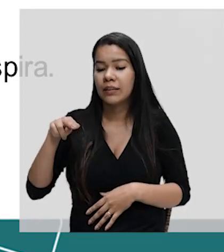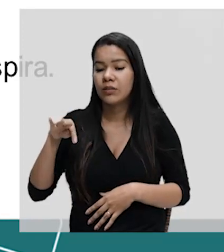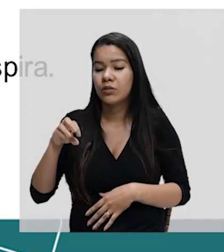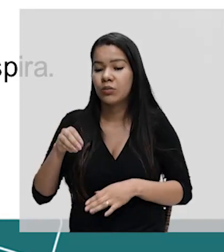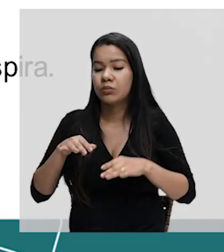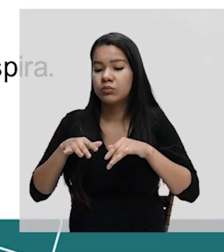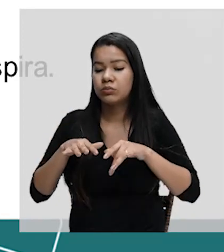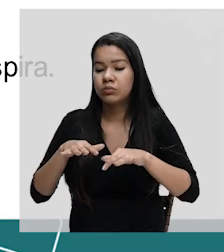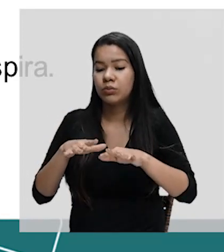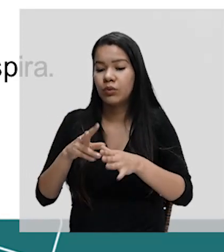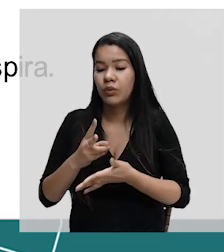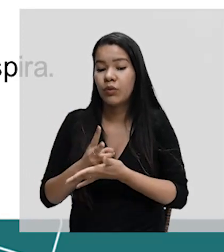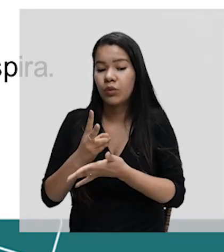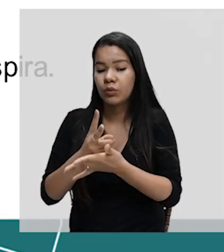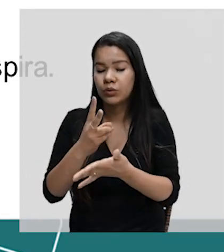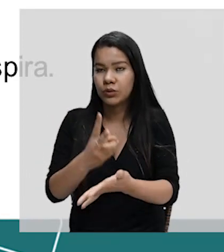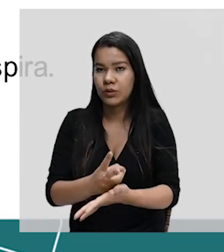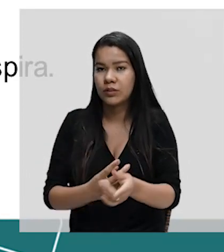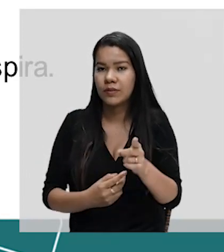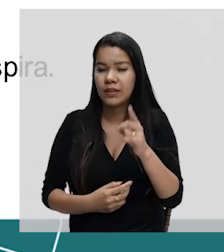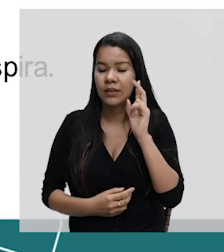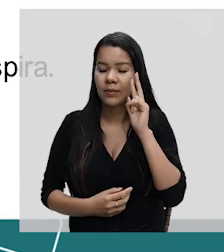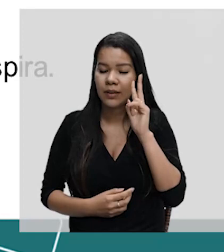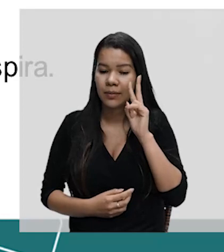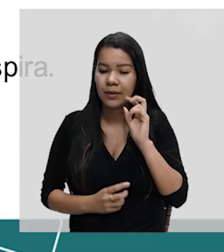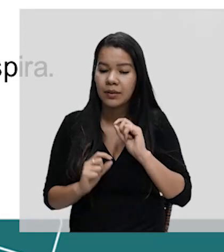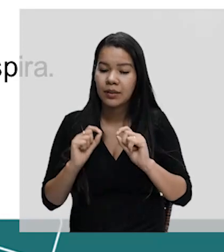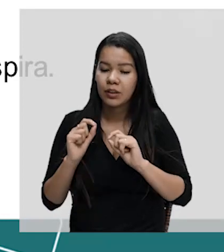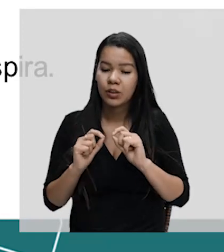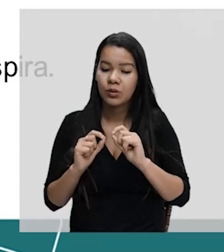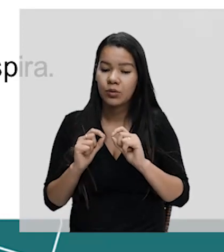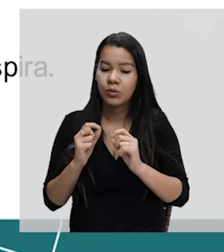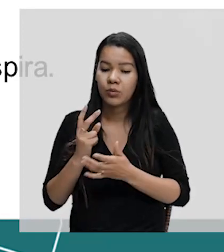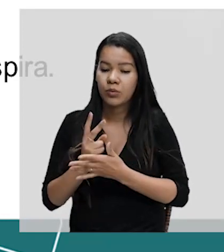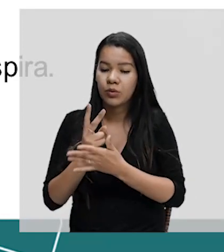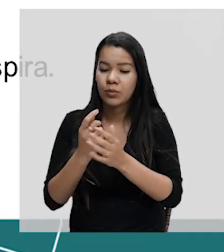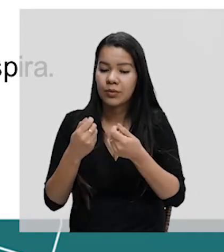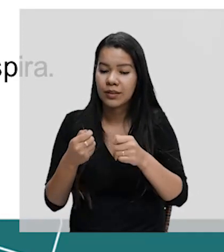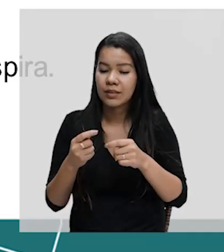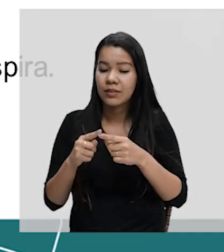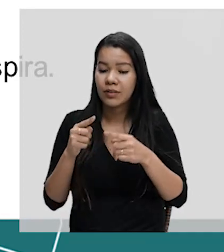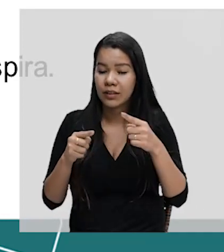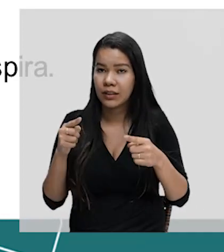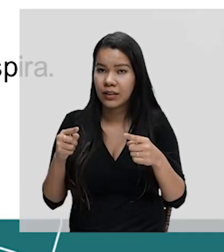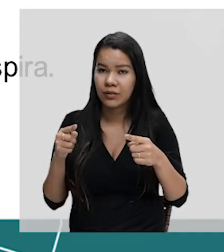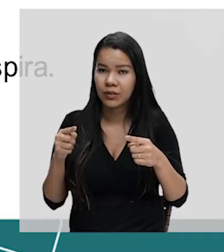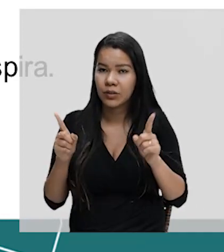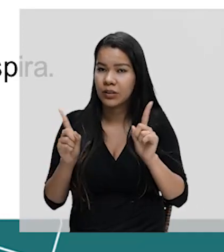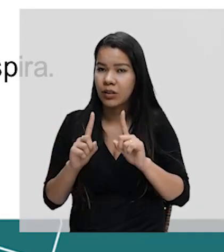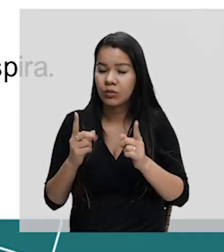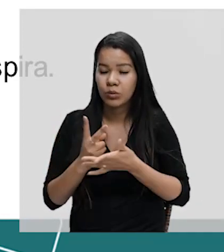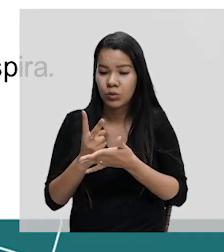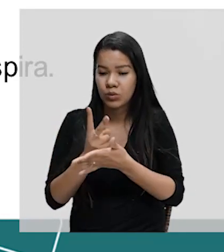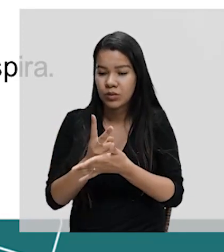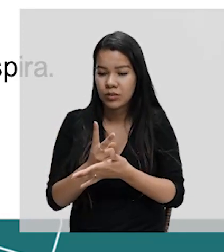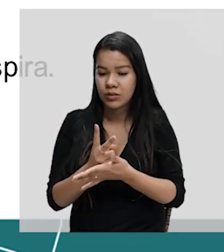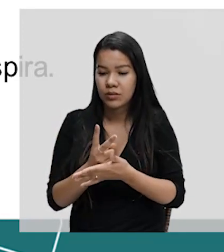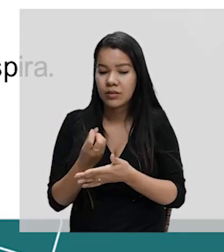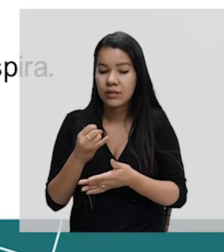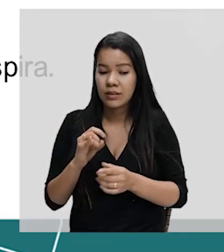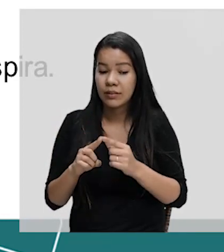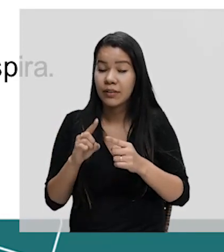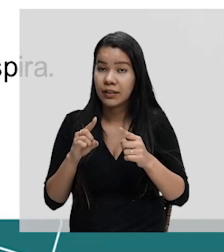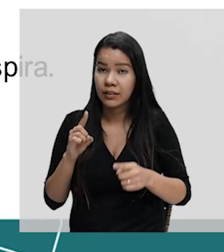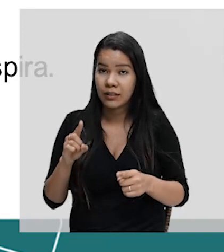constante. Certo? Lembra-se que o fluxo tem que ser variável, não constante. Se for variável, gera